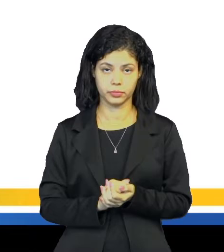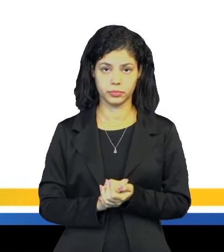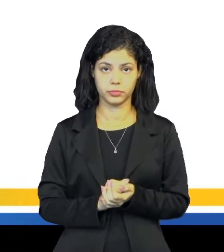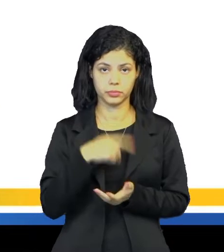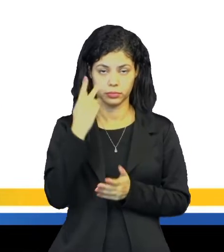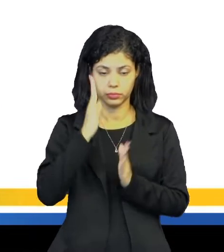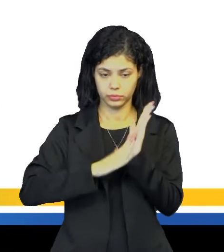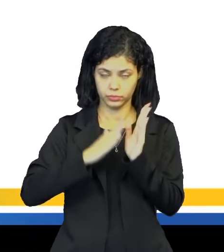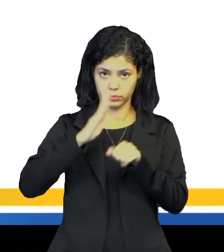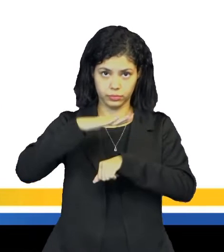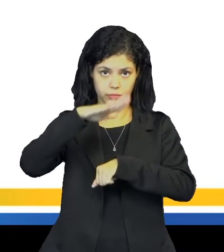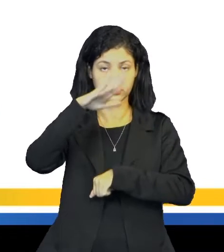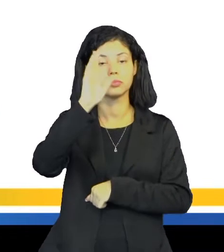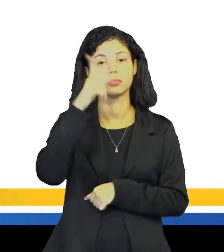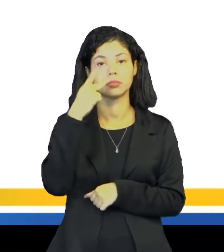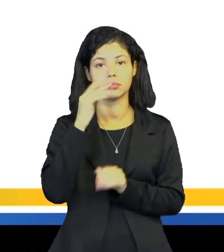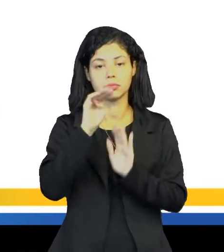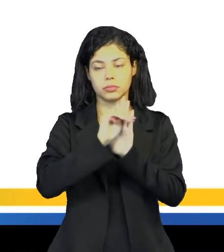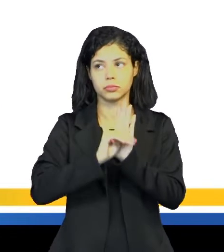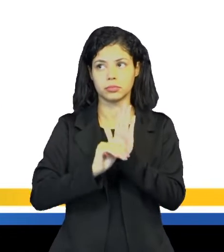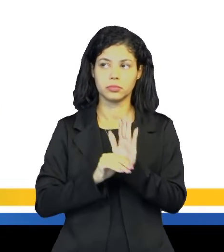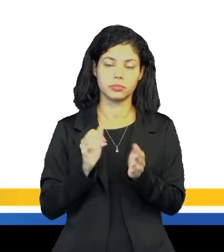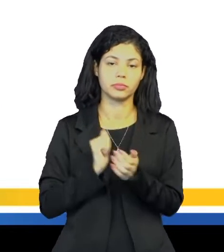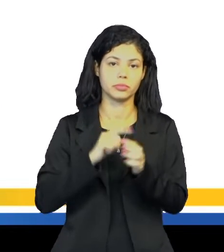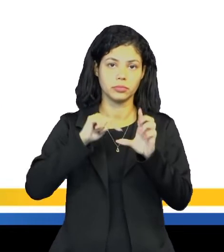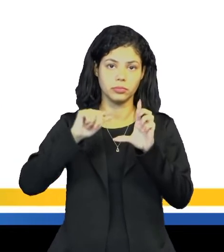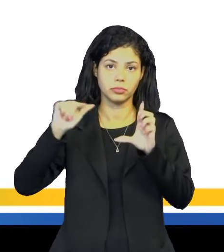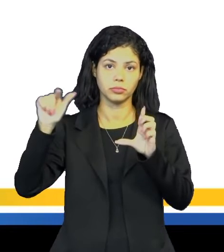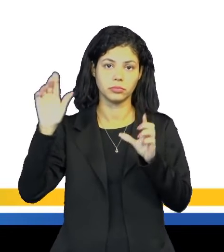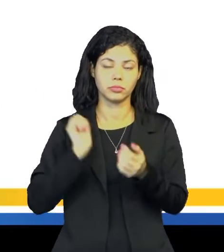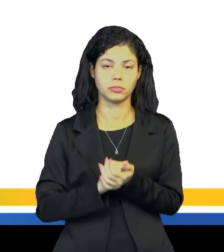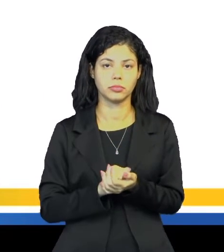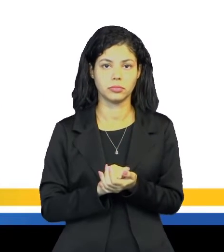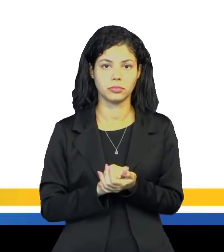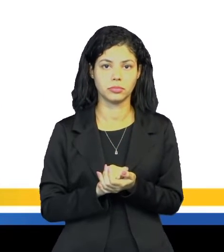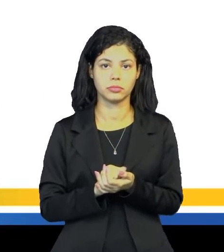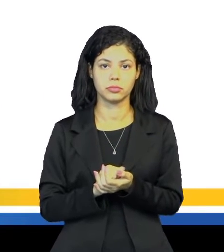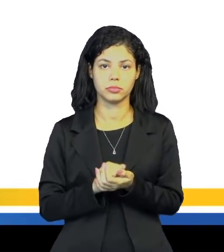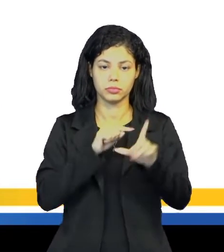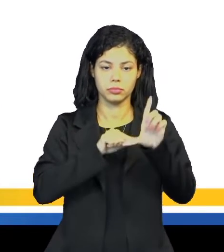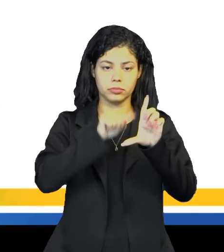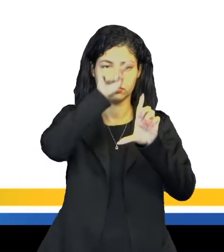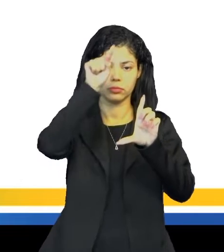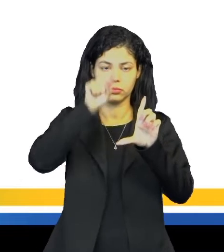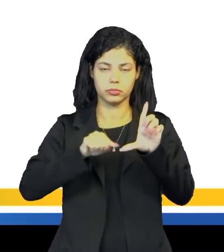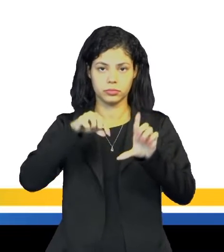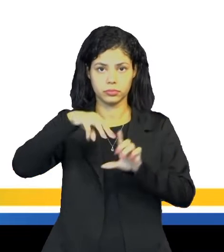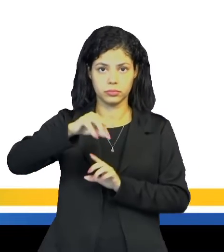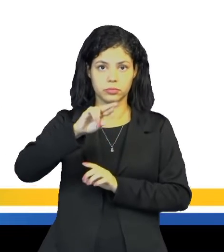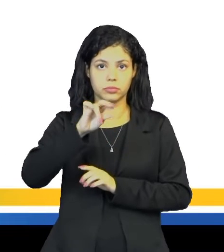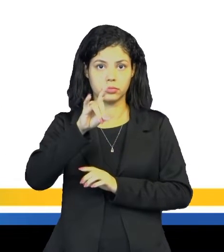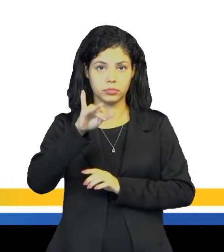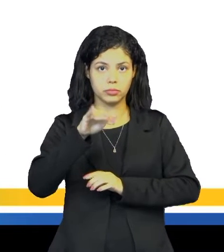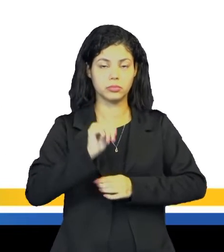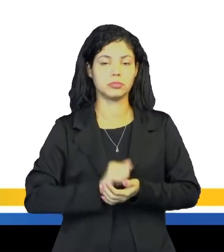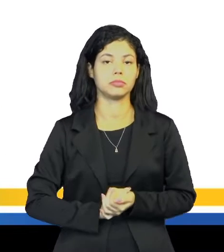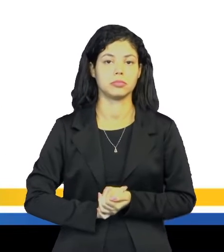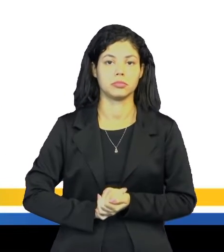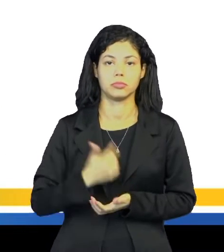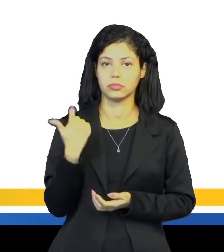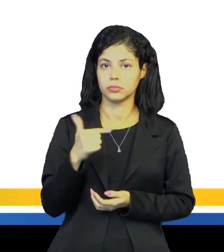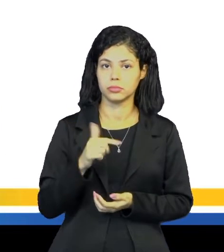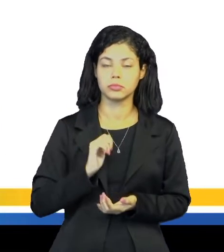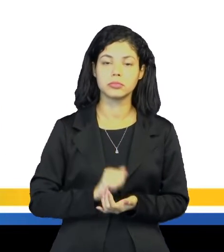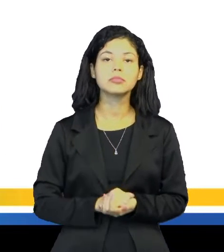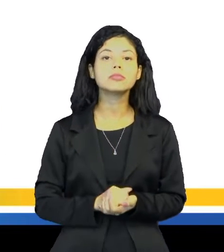mais falados, né, o que eu havia dito aqui anteriormente, só que aí em ranking, né, nós temos o mandarim ali, né, não à